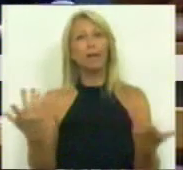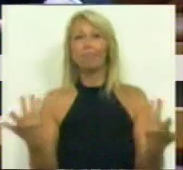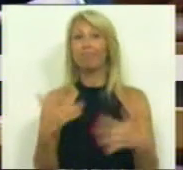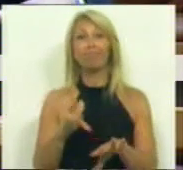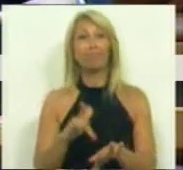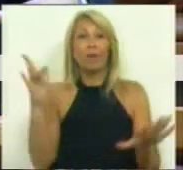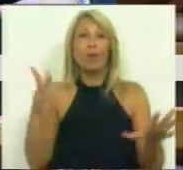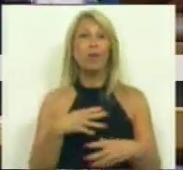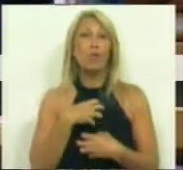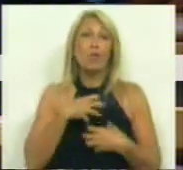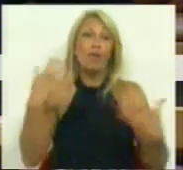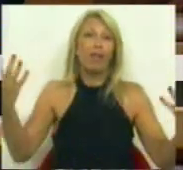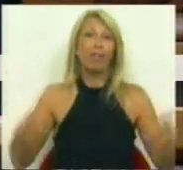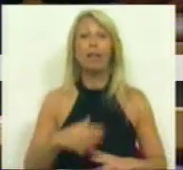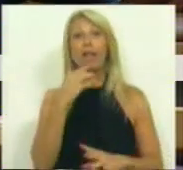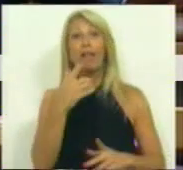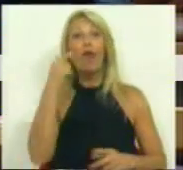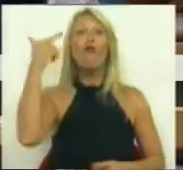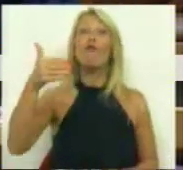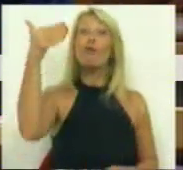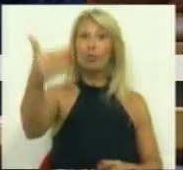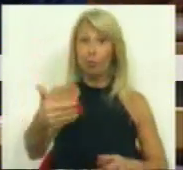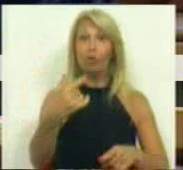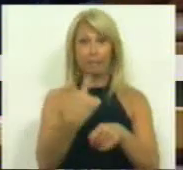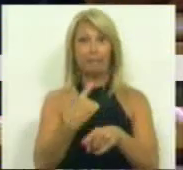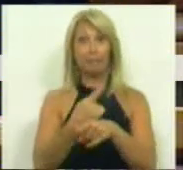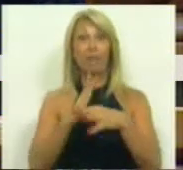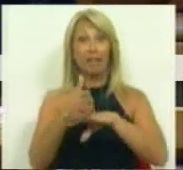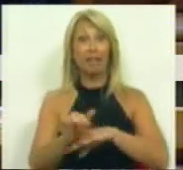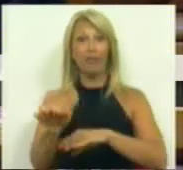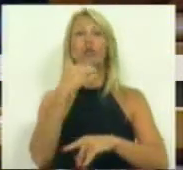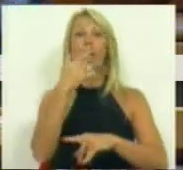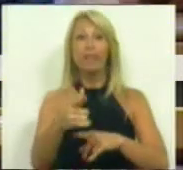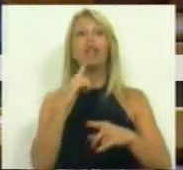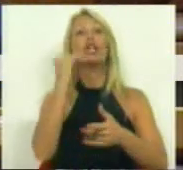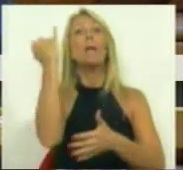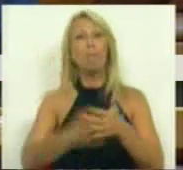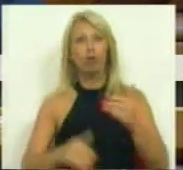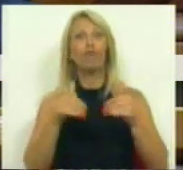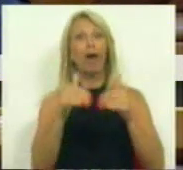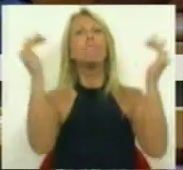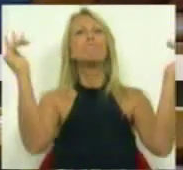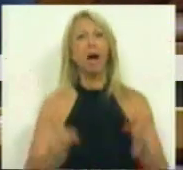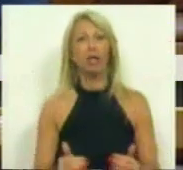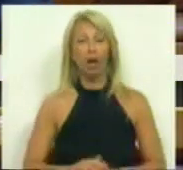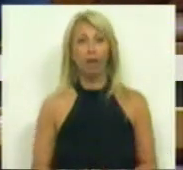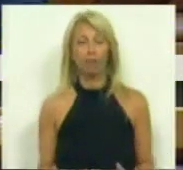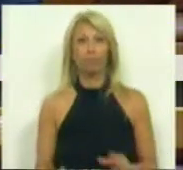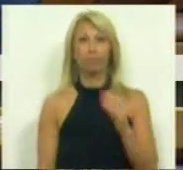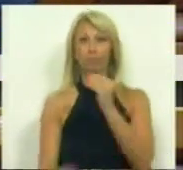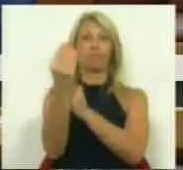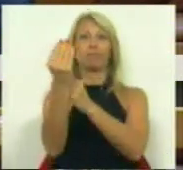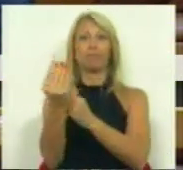nas mesmíssimas intervenções, os impostos vão baixar. Este é verdadeiramente um momento insólito e